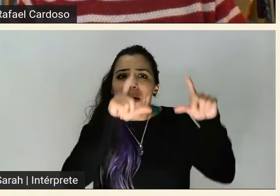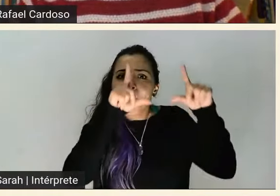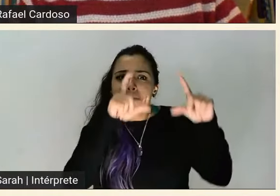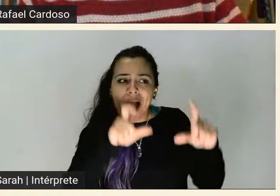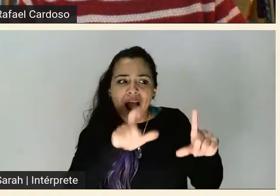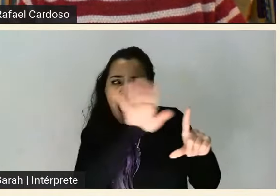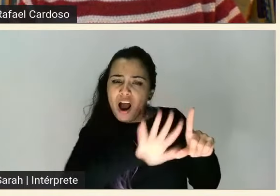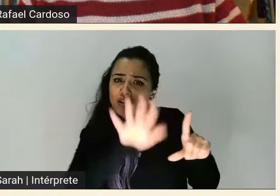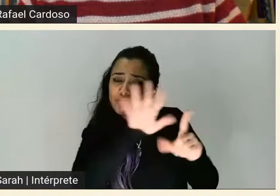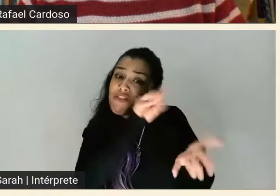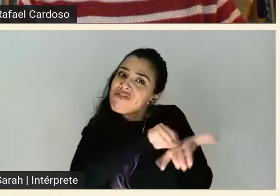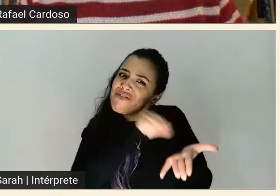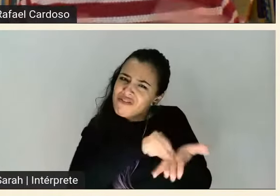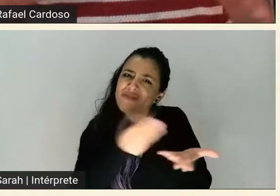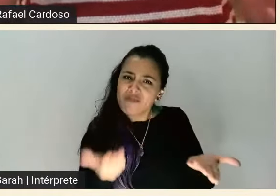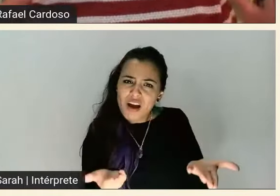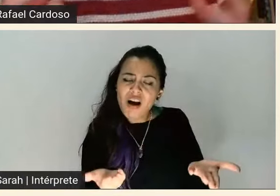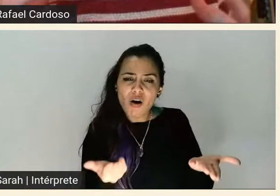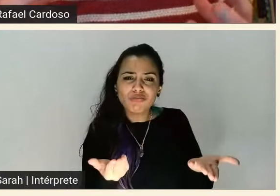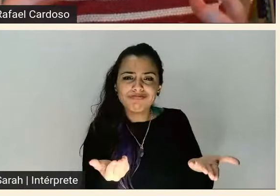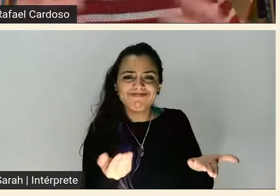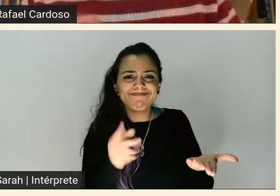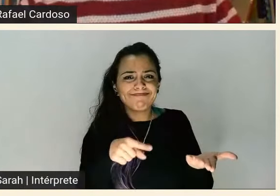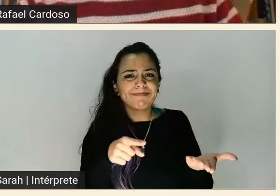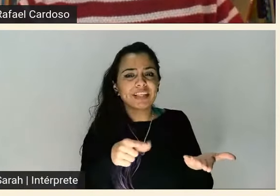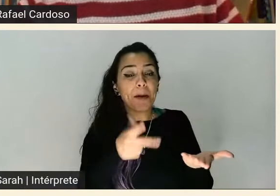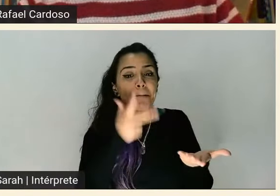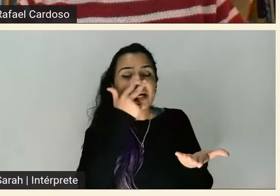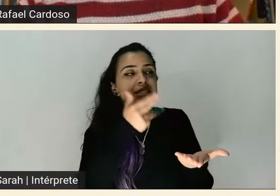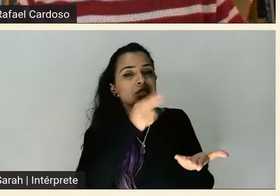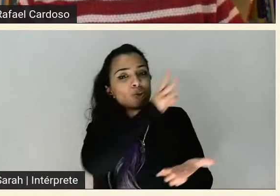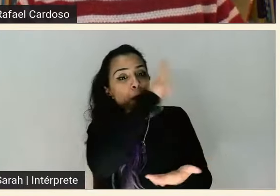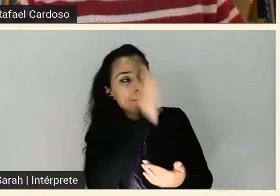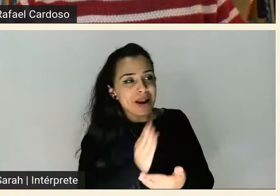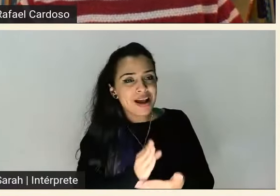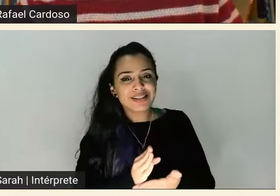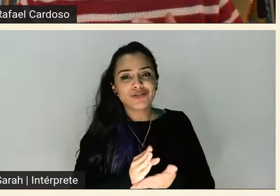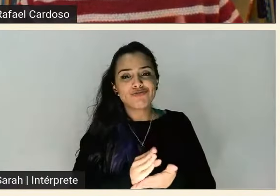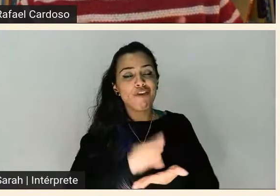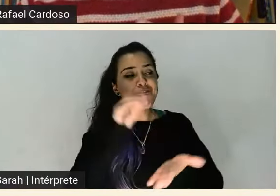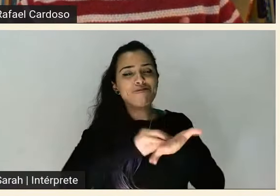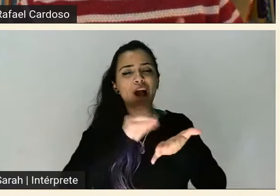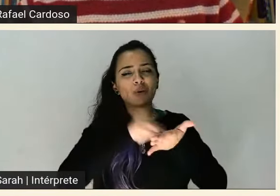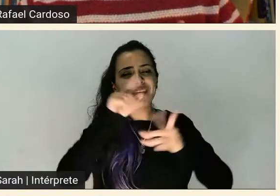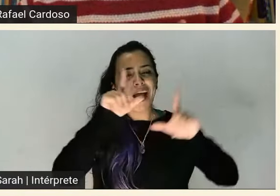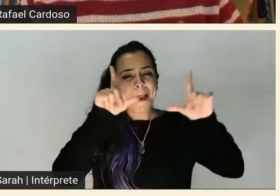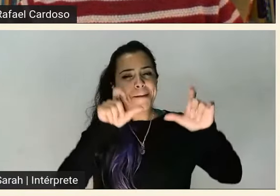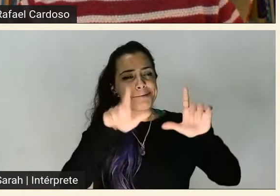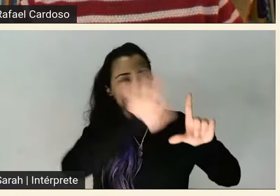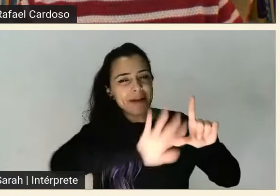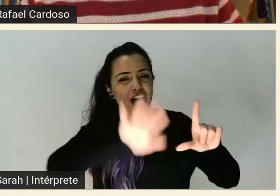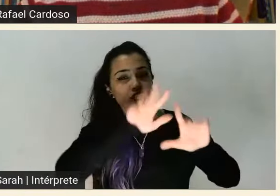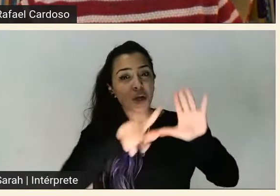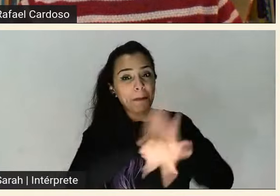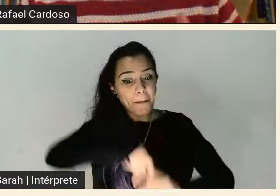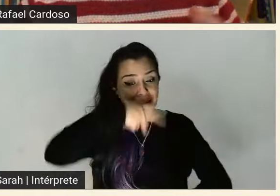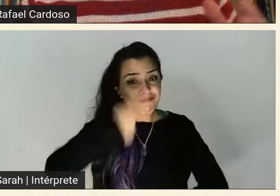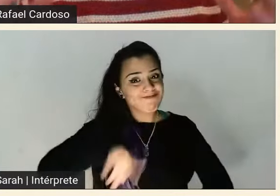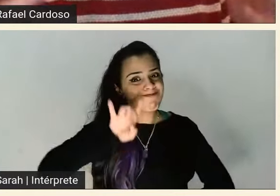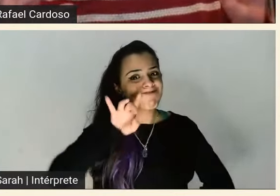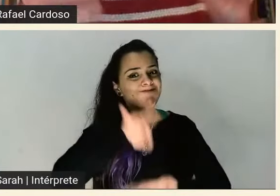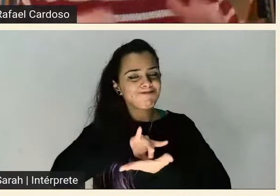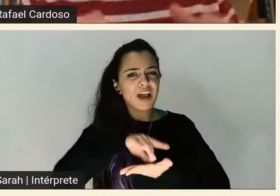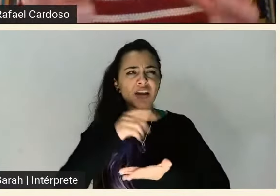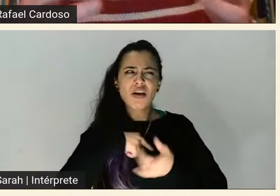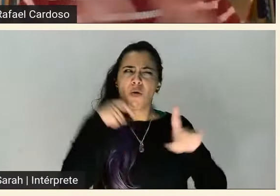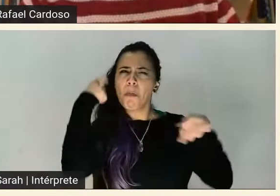são relativamente poucas as imagens que formam, moldam esse nosso repertório. Então, assim, me preocupa um pouco essa questão de a